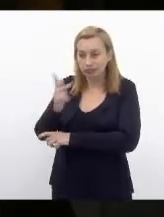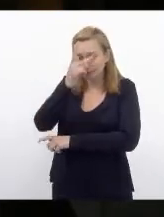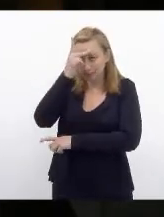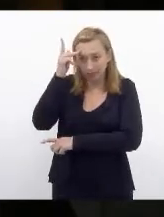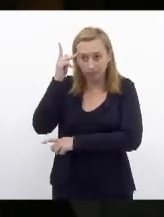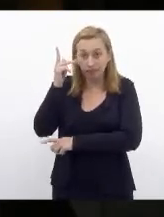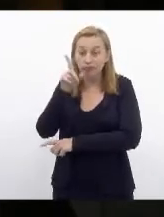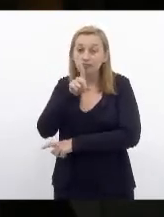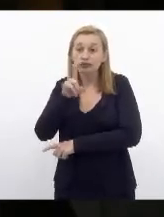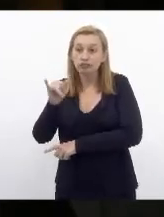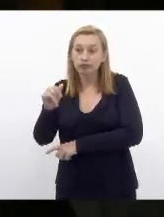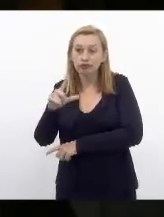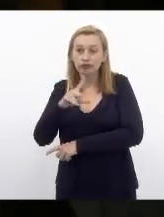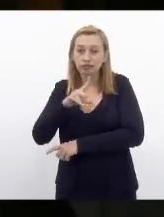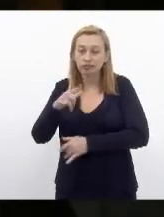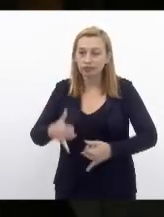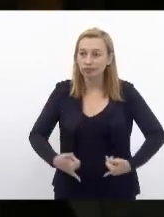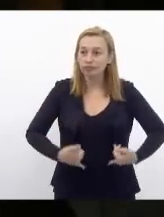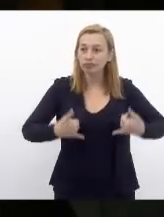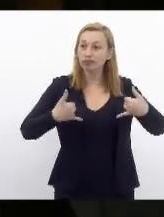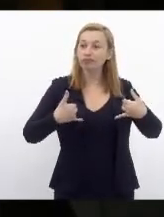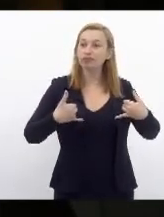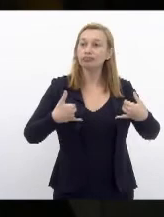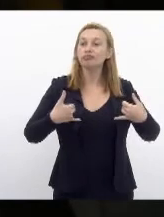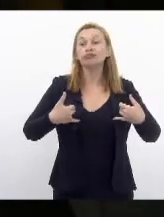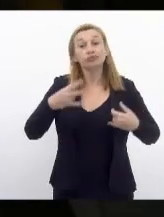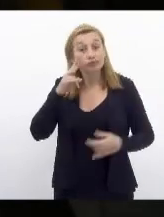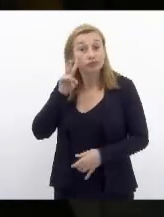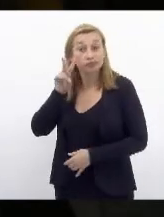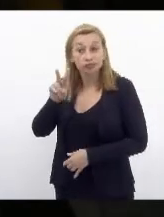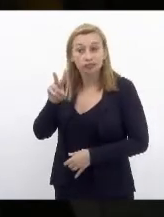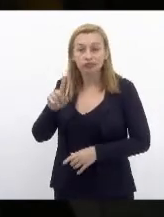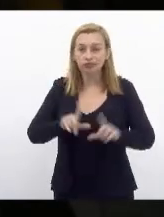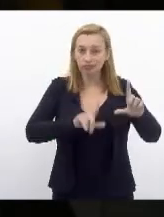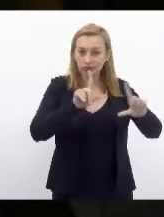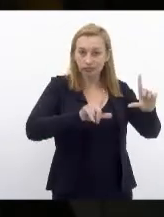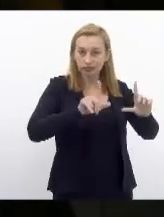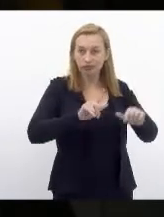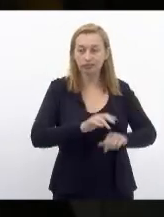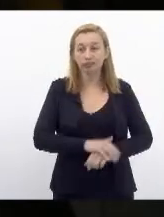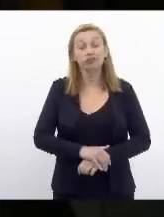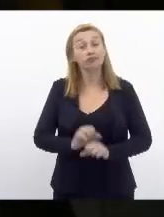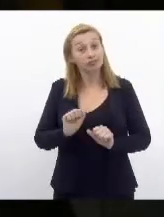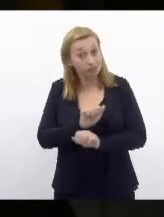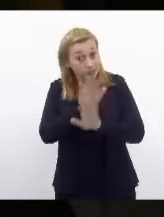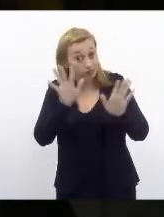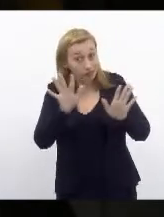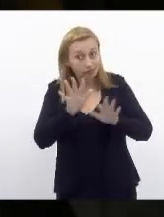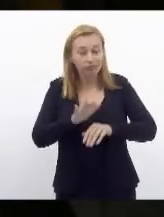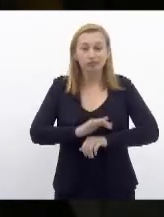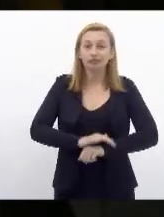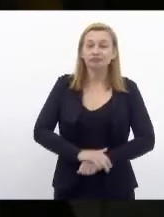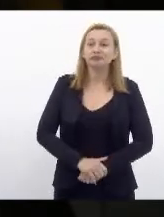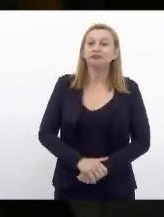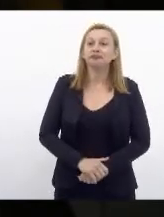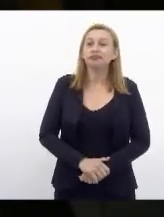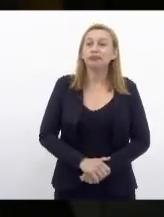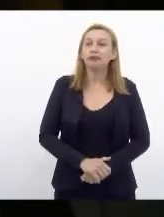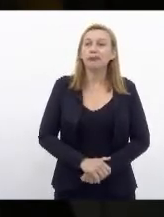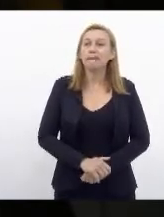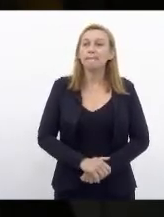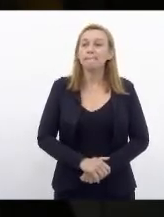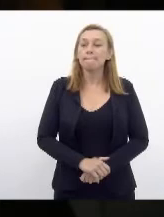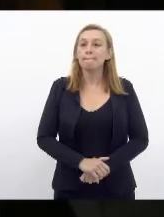dia teremos o prazer de assistir em nossas telas. Fica clara essa posição. Acho que isso não